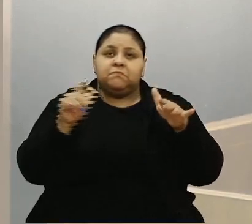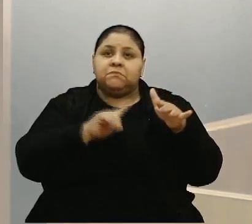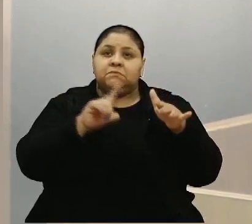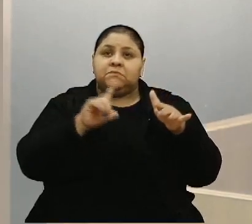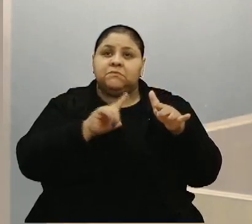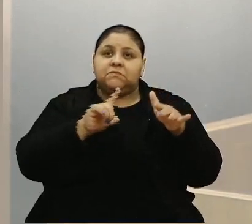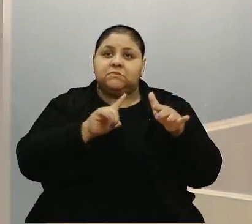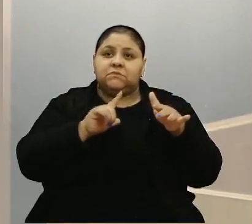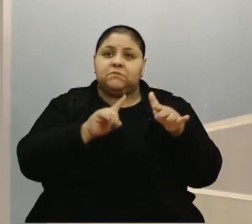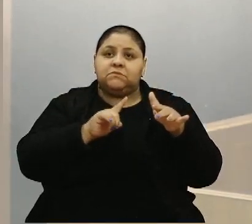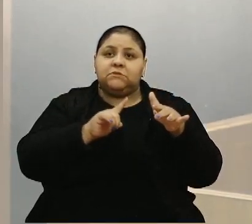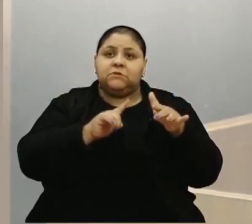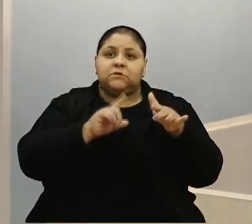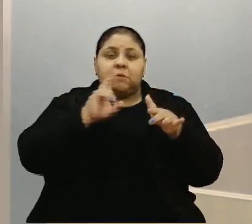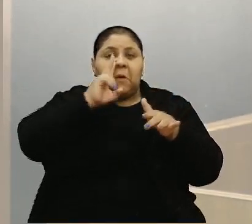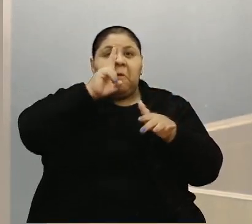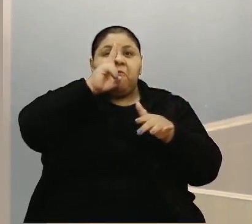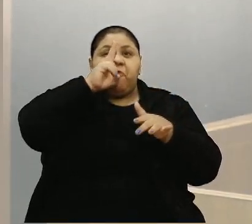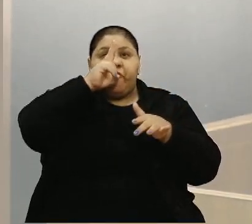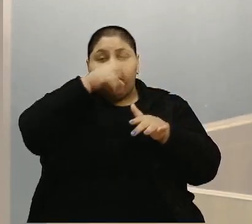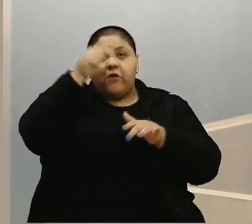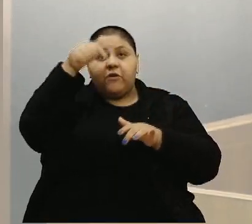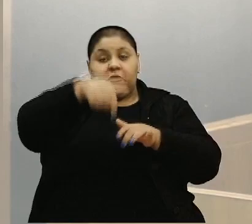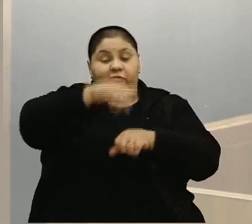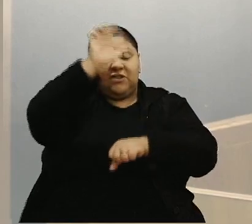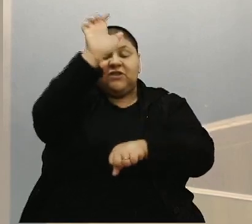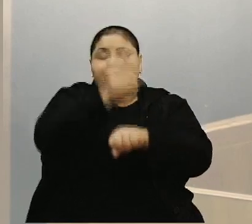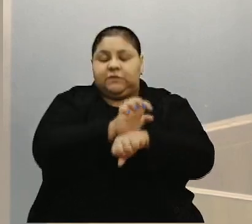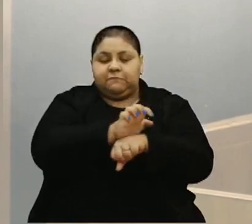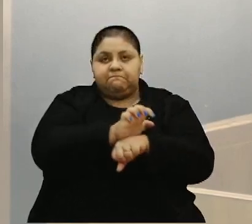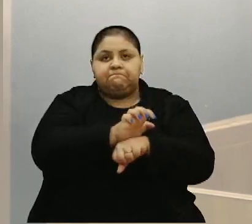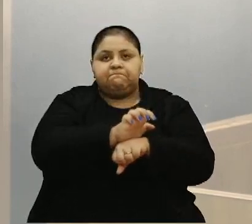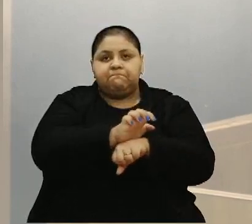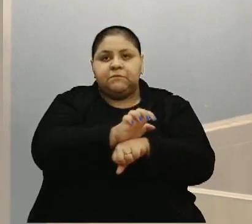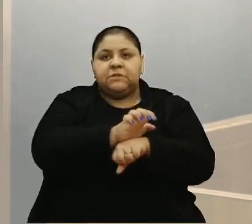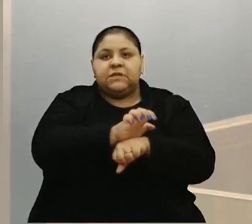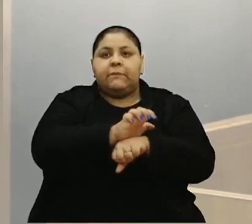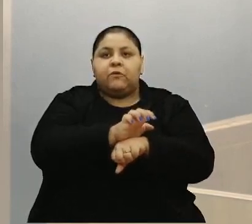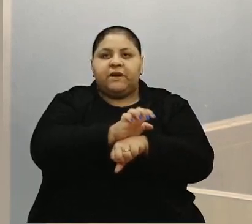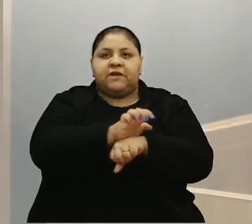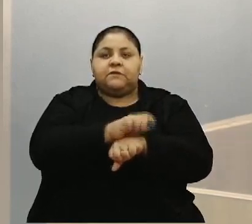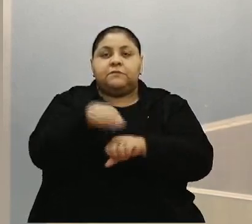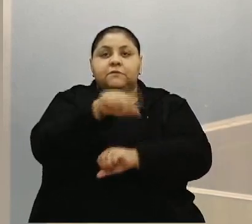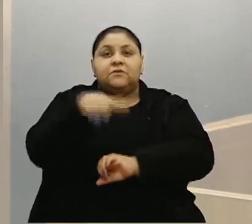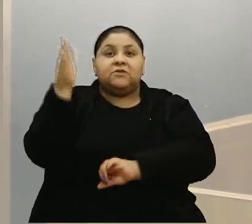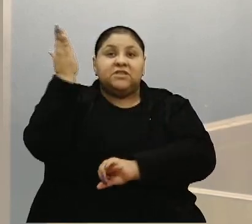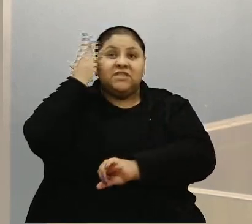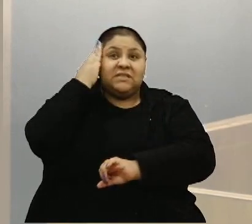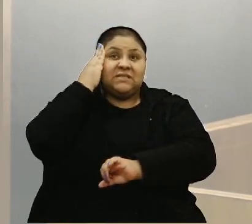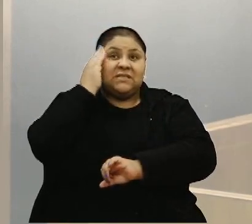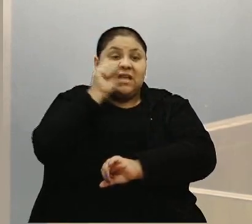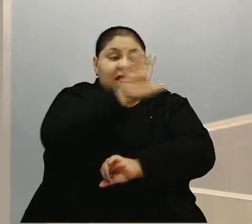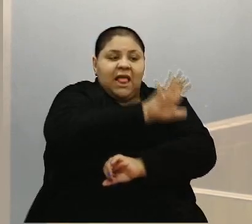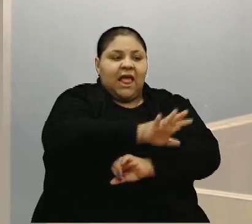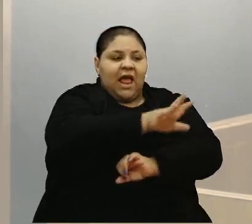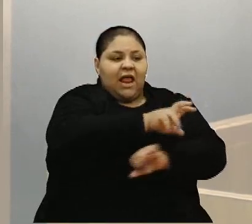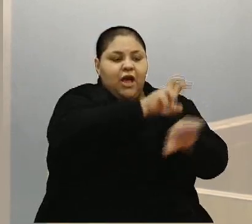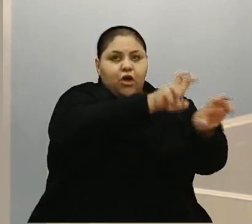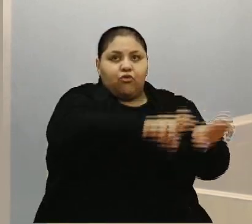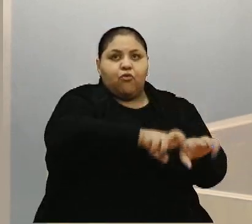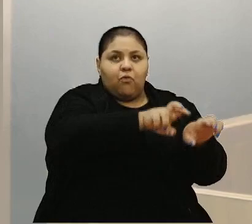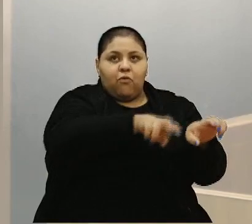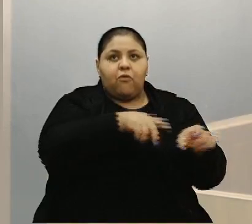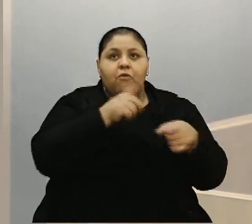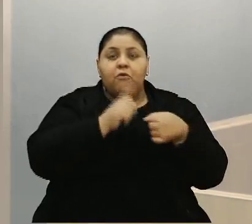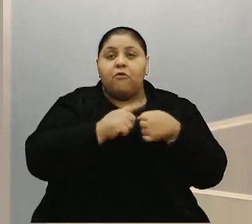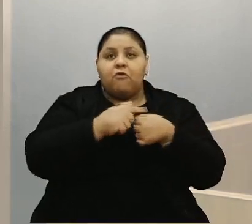esse evento extremo que assolou o nosso estado. A gente sabe que a área rural da nossa cidade,